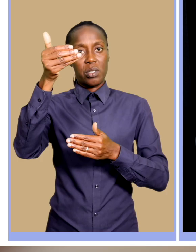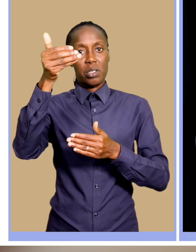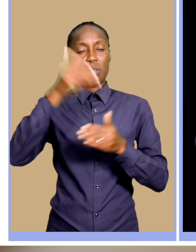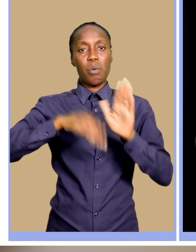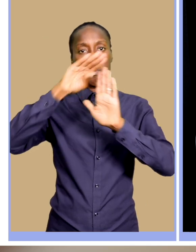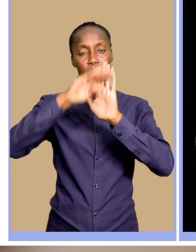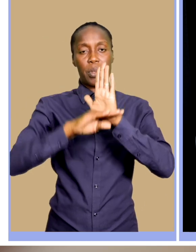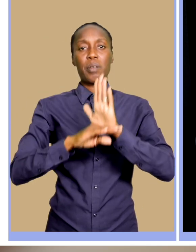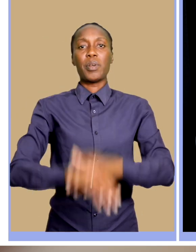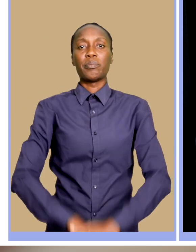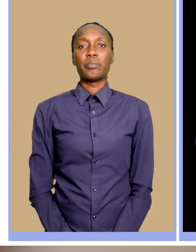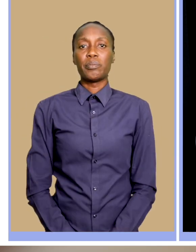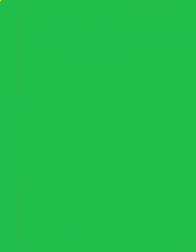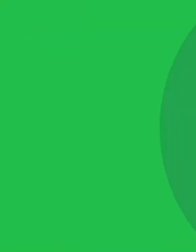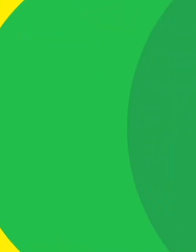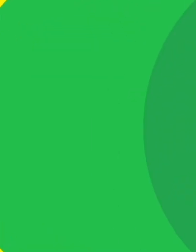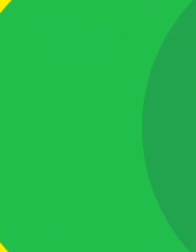programa, o podcast. Bye bye.